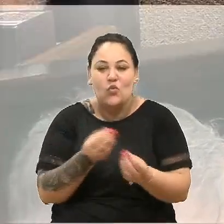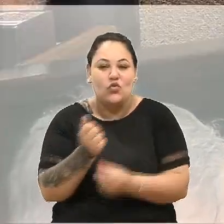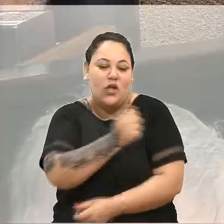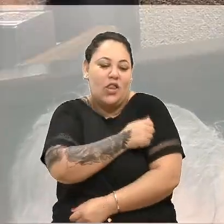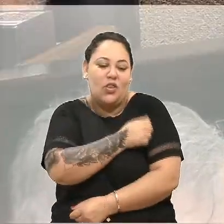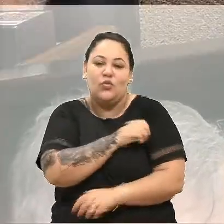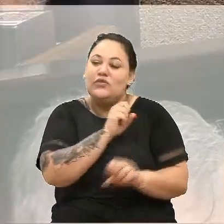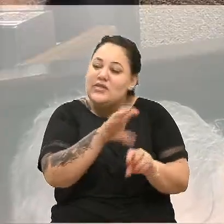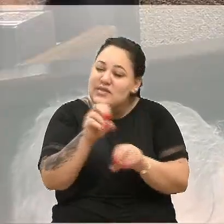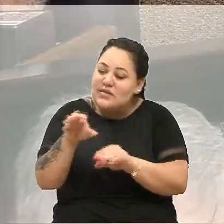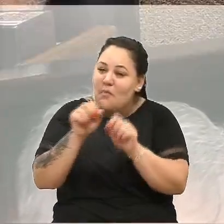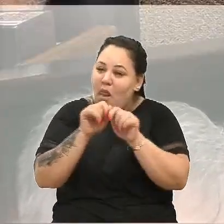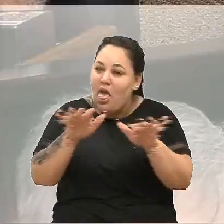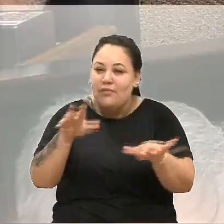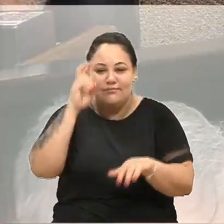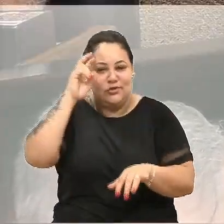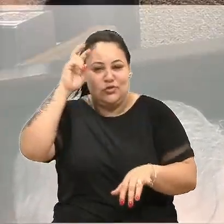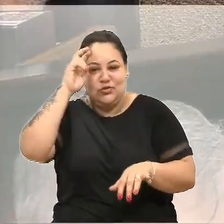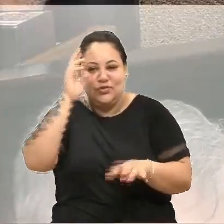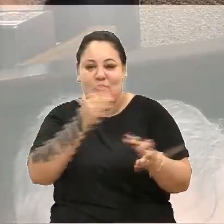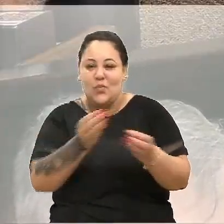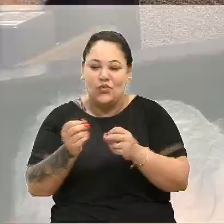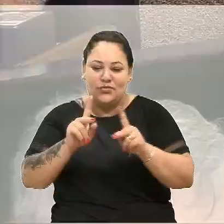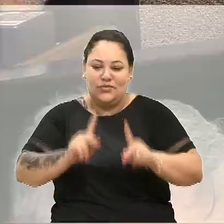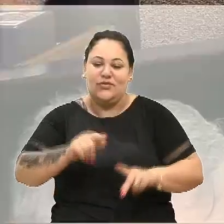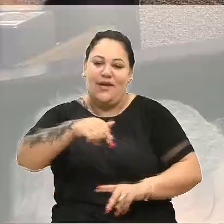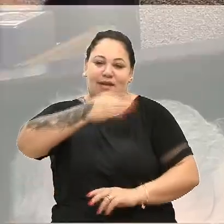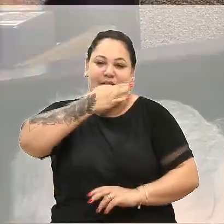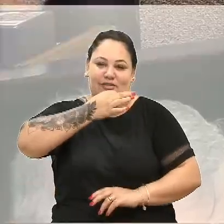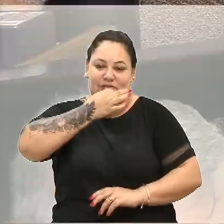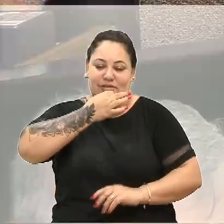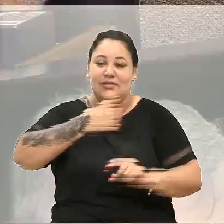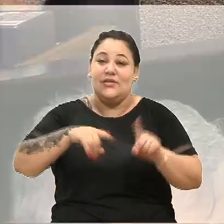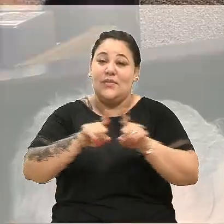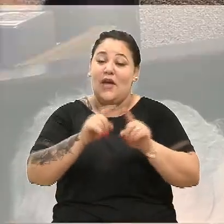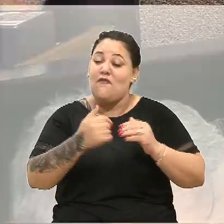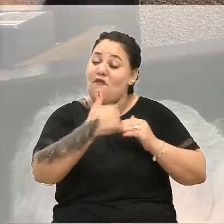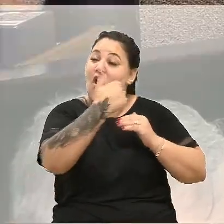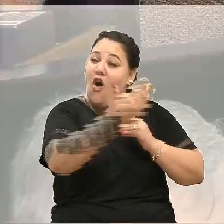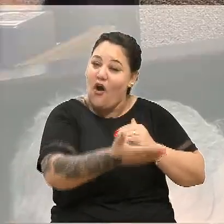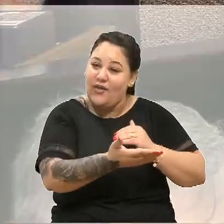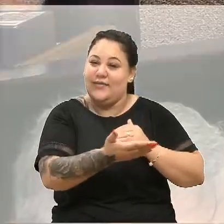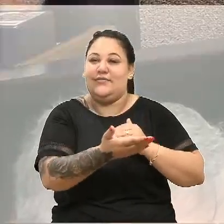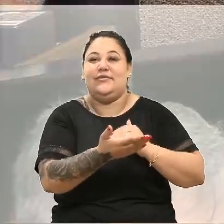cultura para muitos da nossa cidade de Caxias do Sul, fora dela,